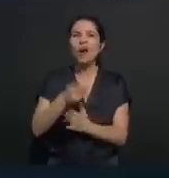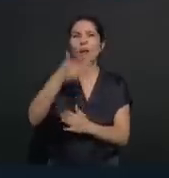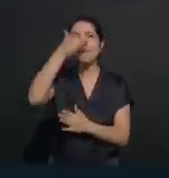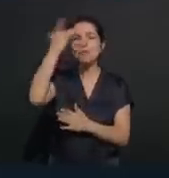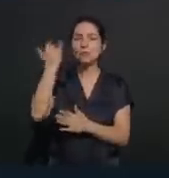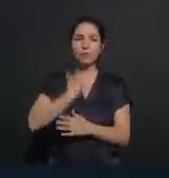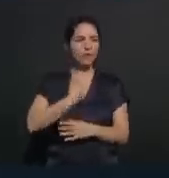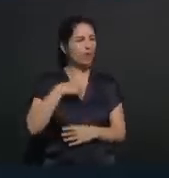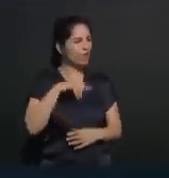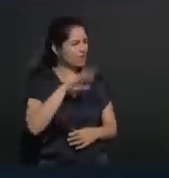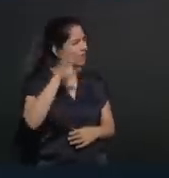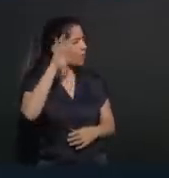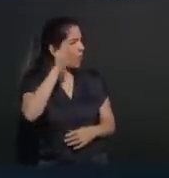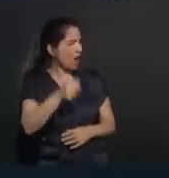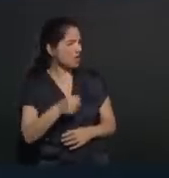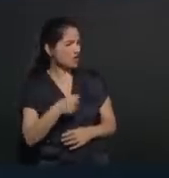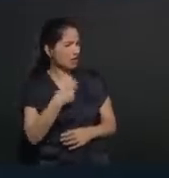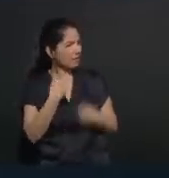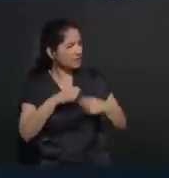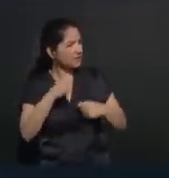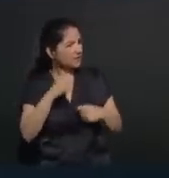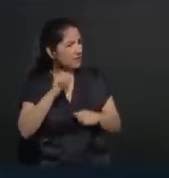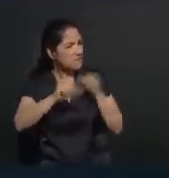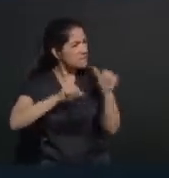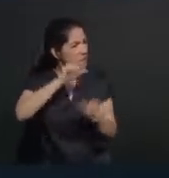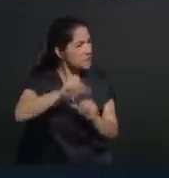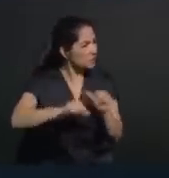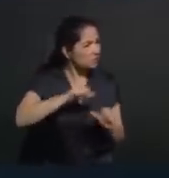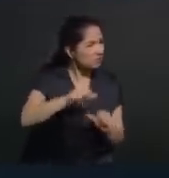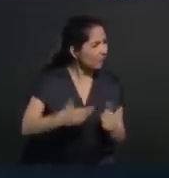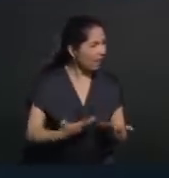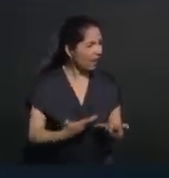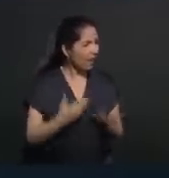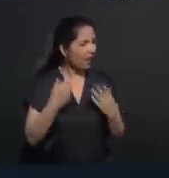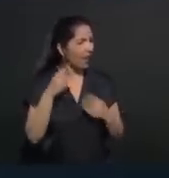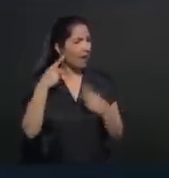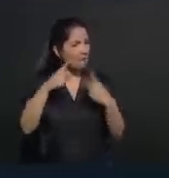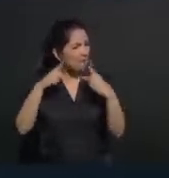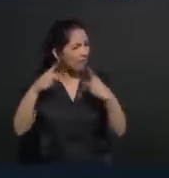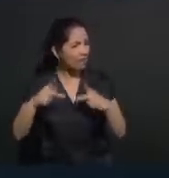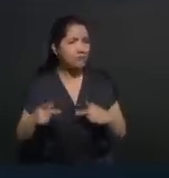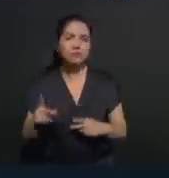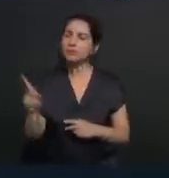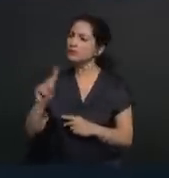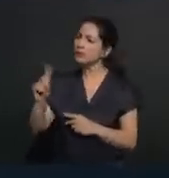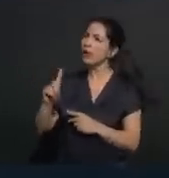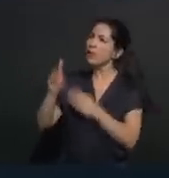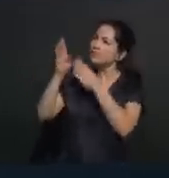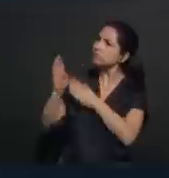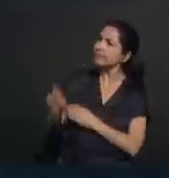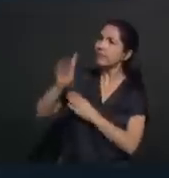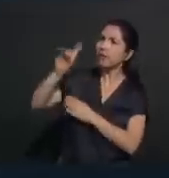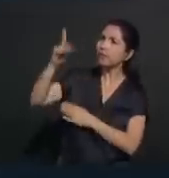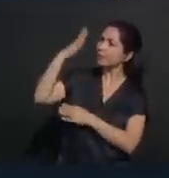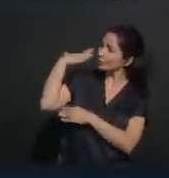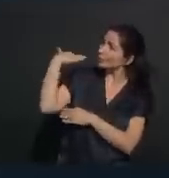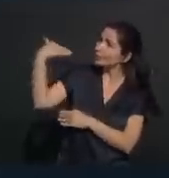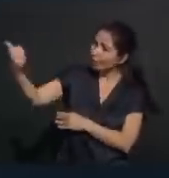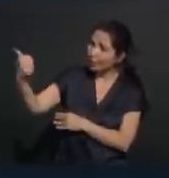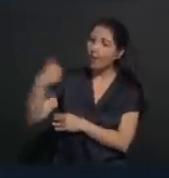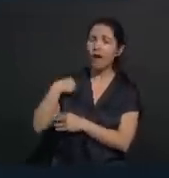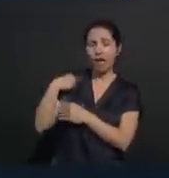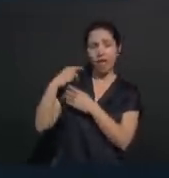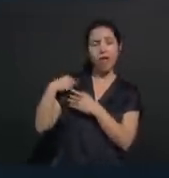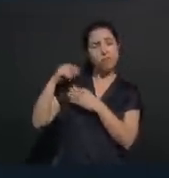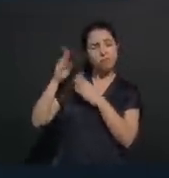você deveria começar a pregar outras coisas não? Eu tenho que ser fiel ao que ele me chamou para fazer. No dia que ele cansar de mim ou achar que meu